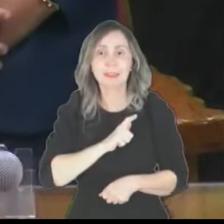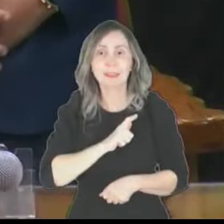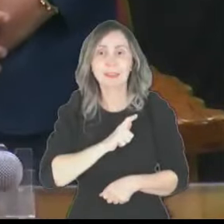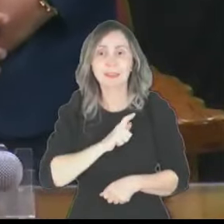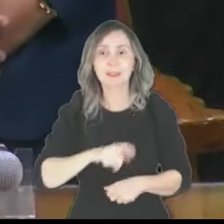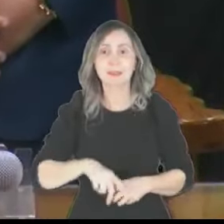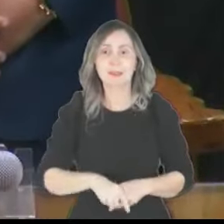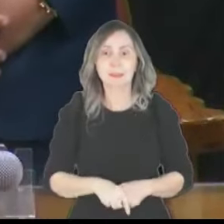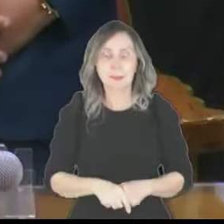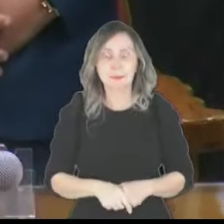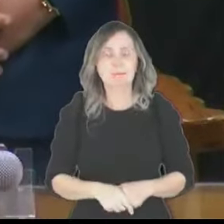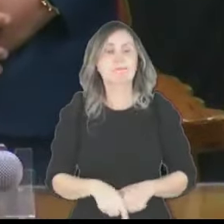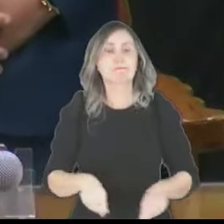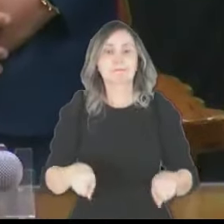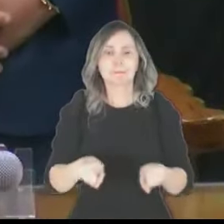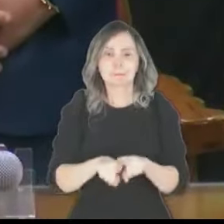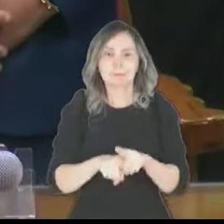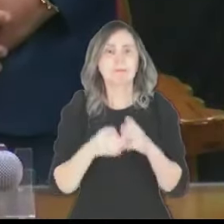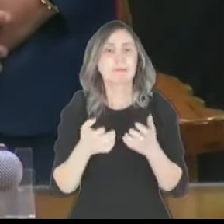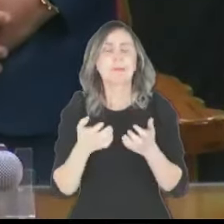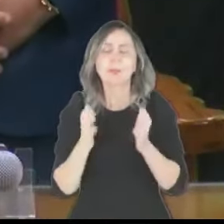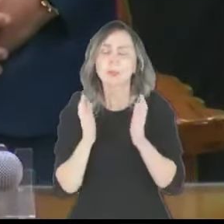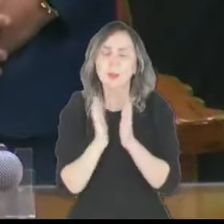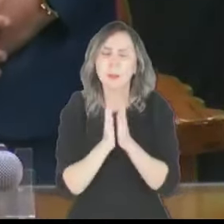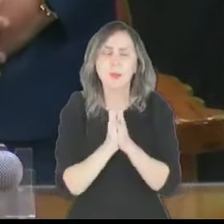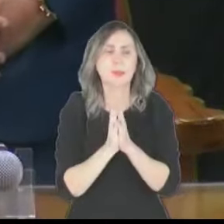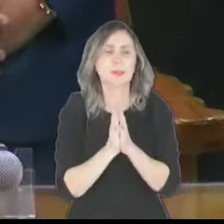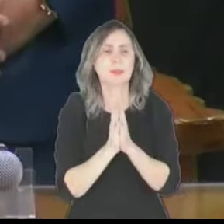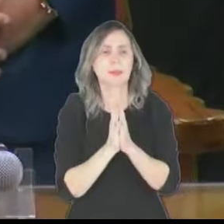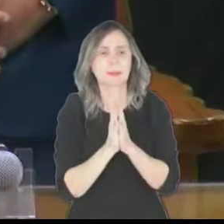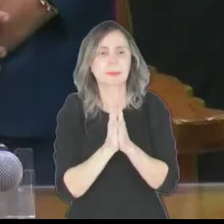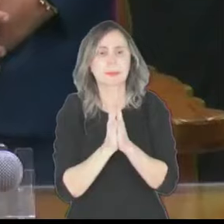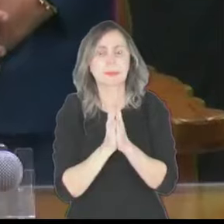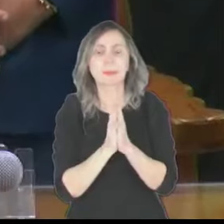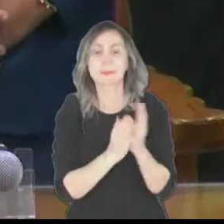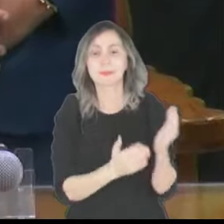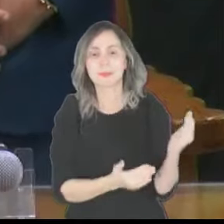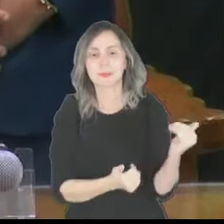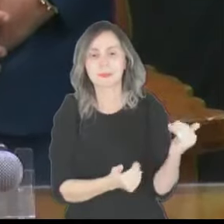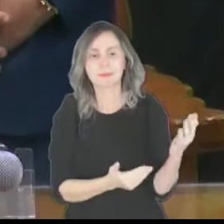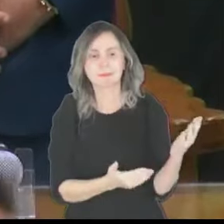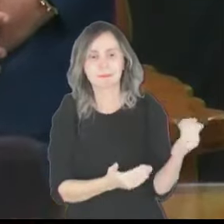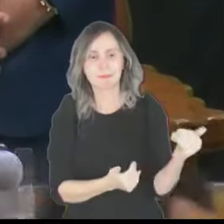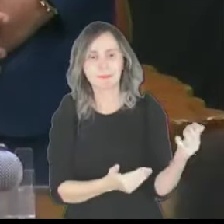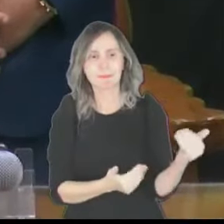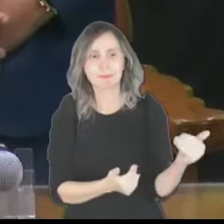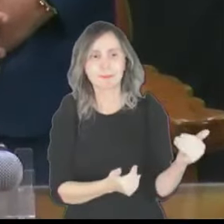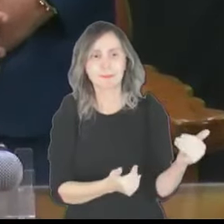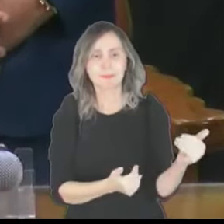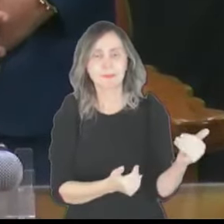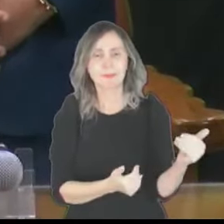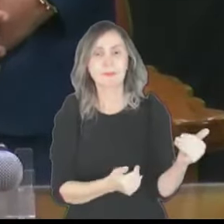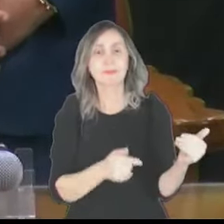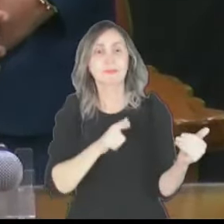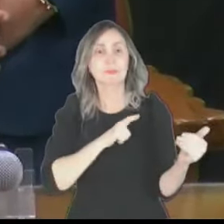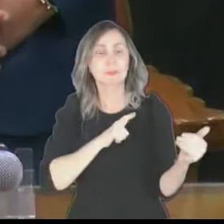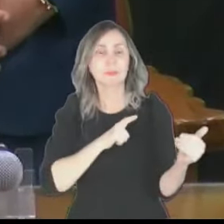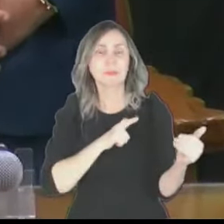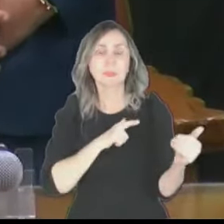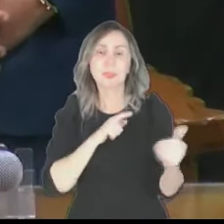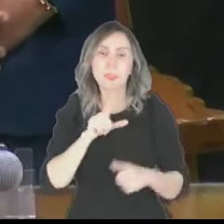Eu também gostaria De orar Nesse momento Pelos jovens Jovens Que tem uma chamada De Deus